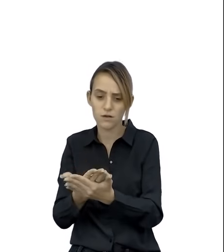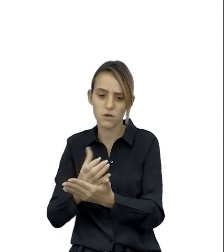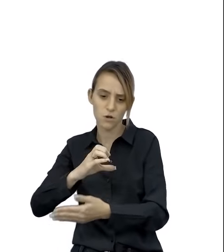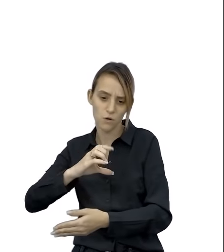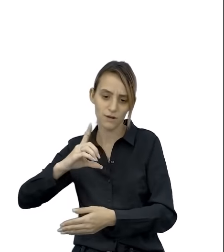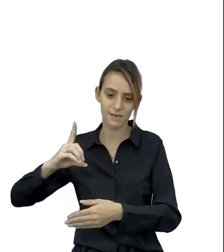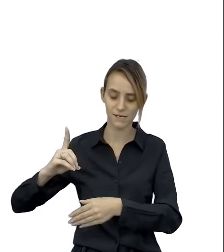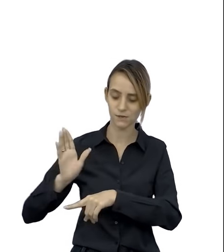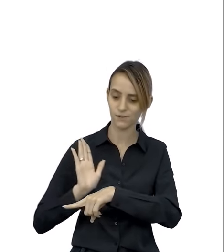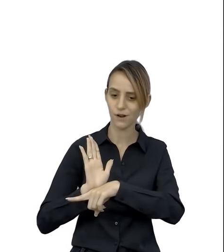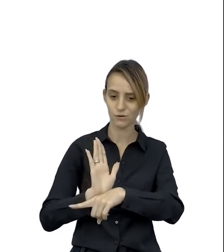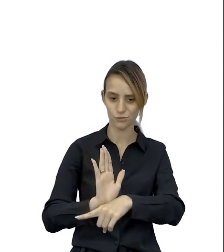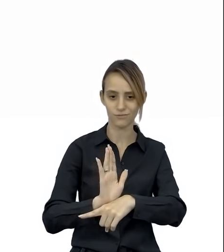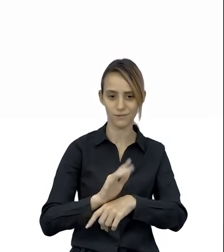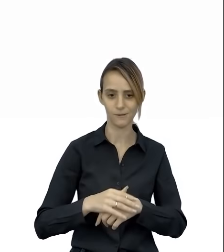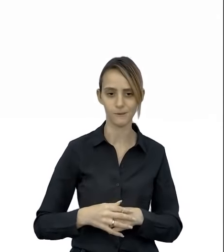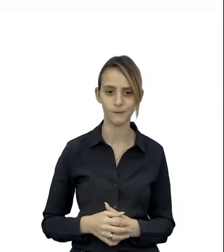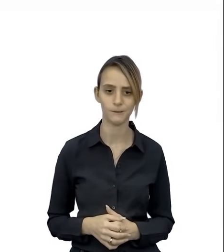coordenador.